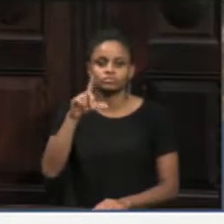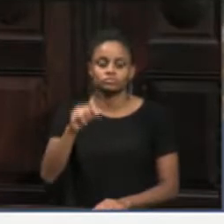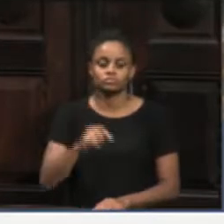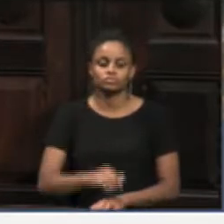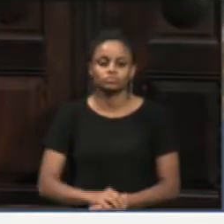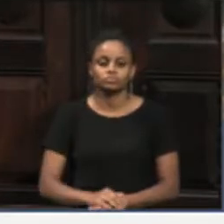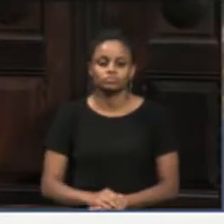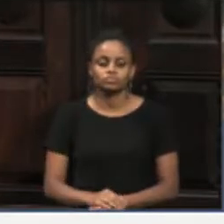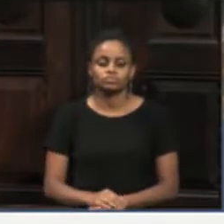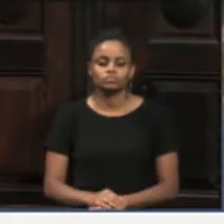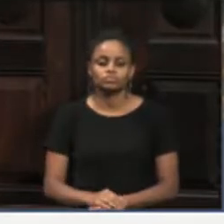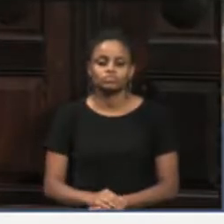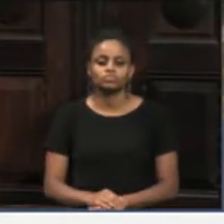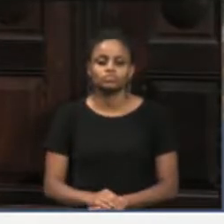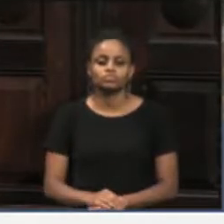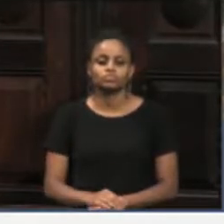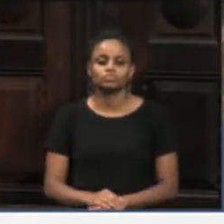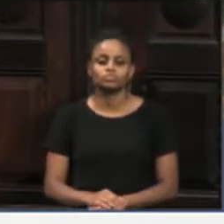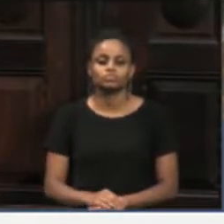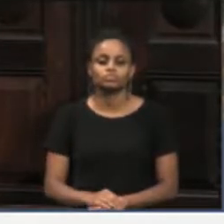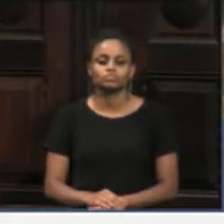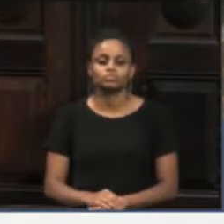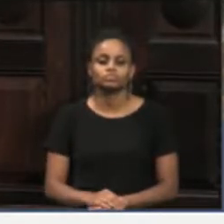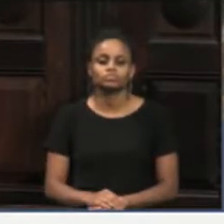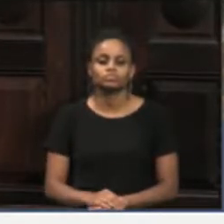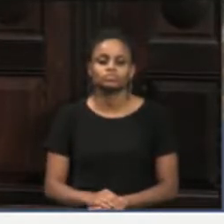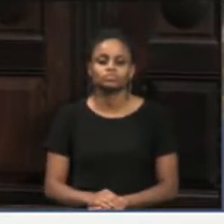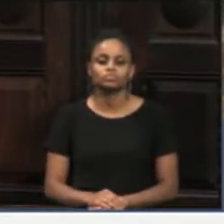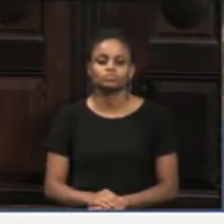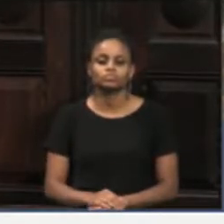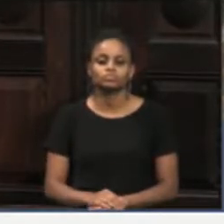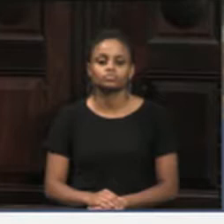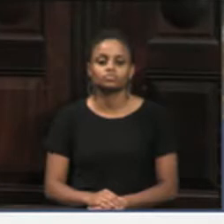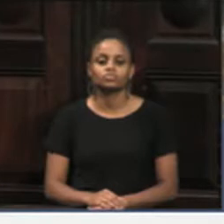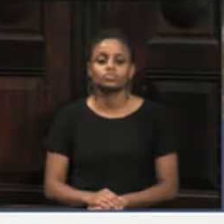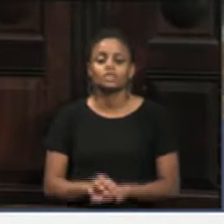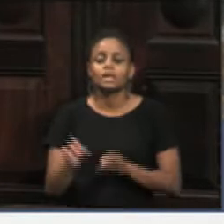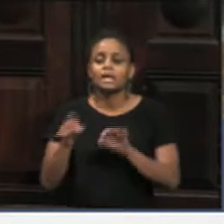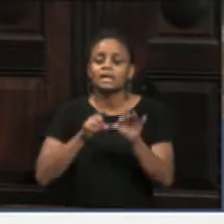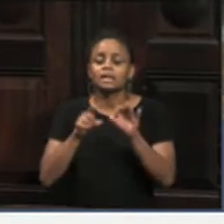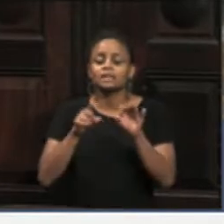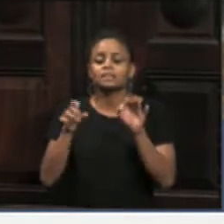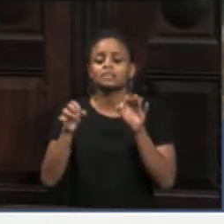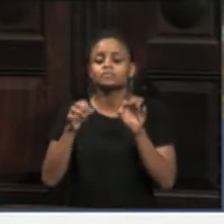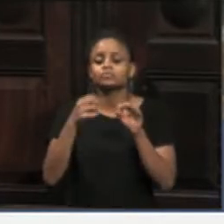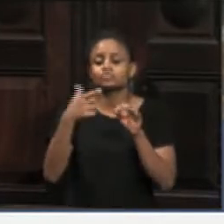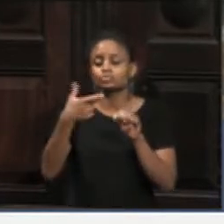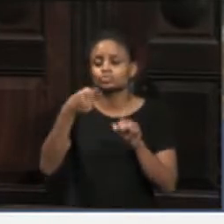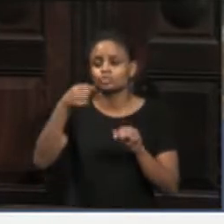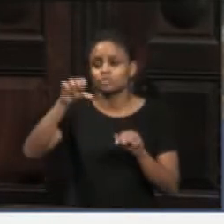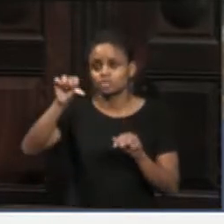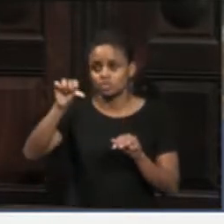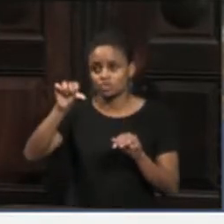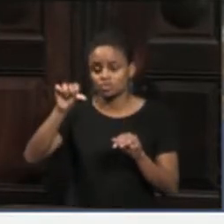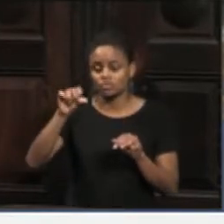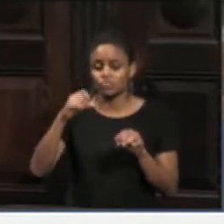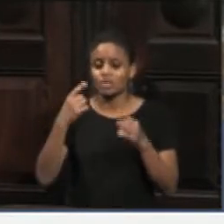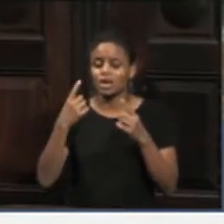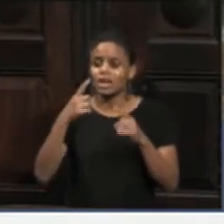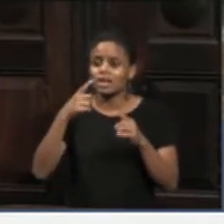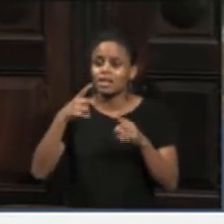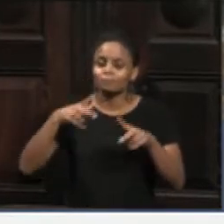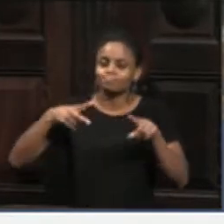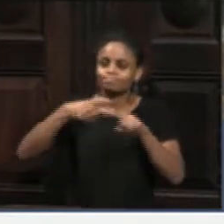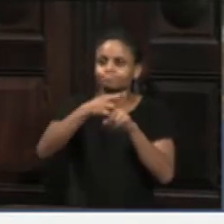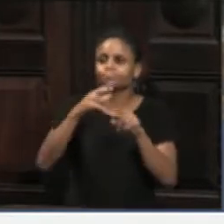legislativa 209 de 17 está prejudicada pela Lei 8.091, de 31 de